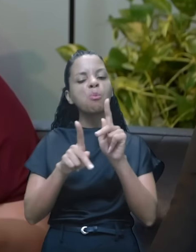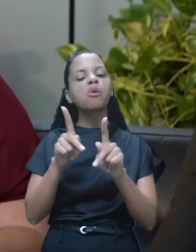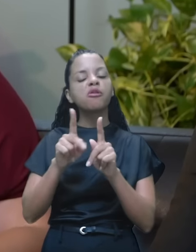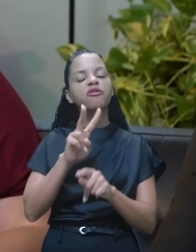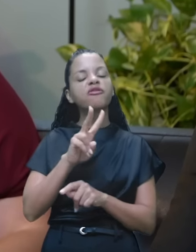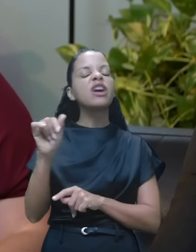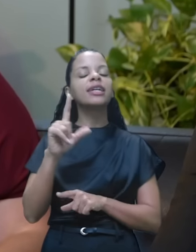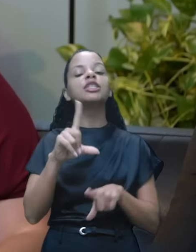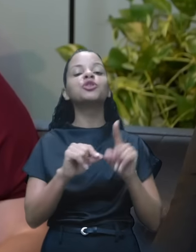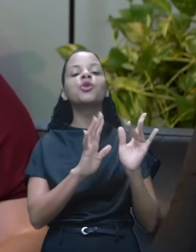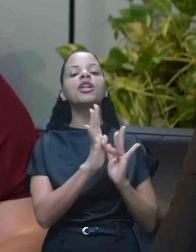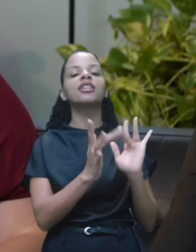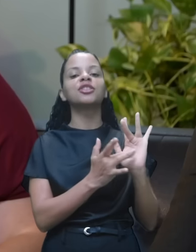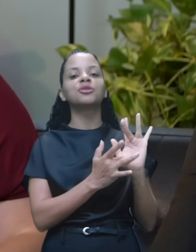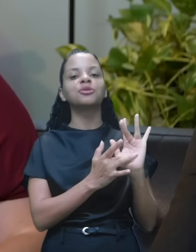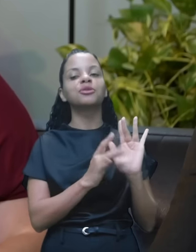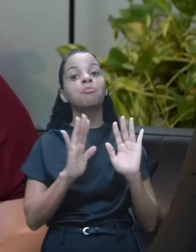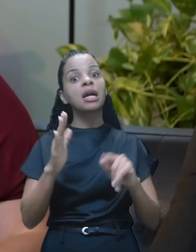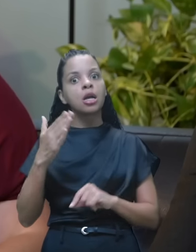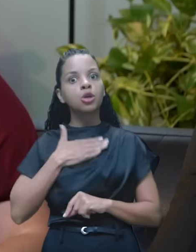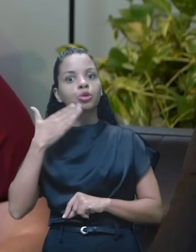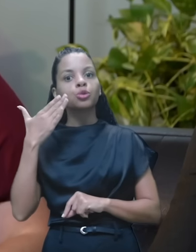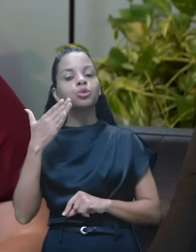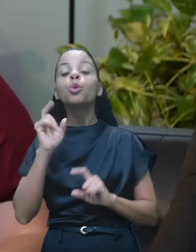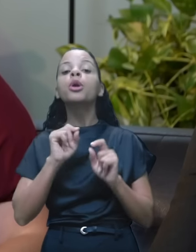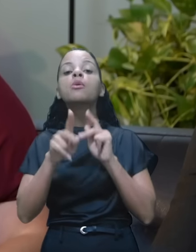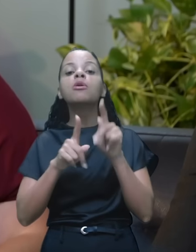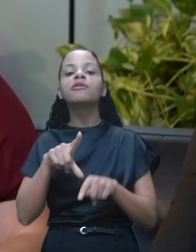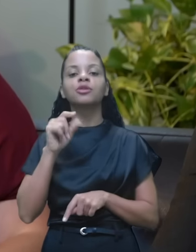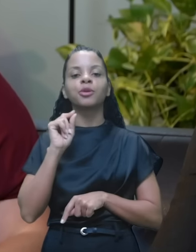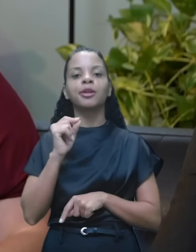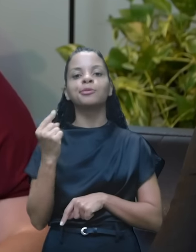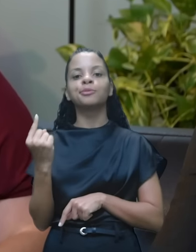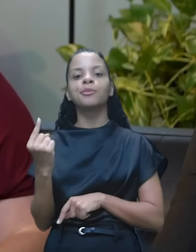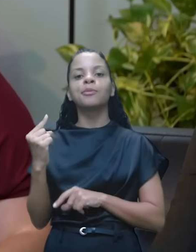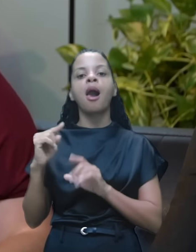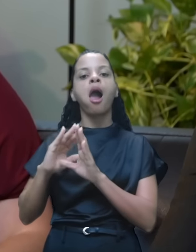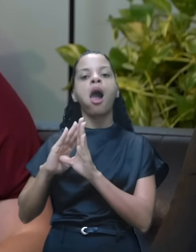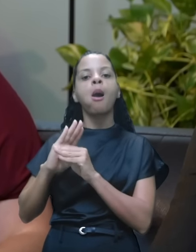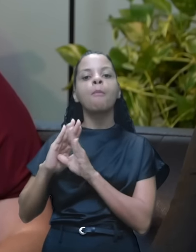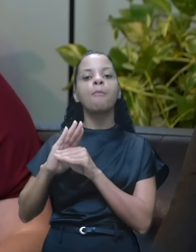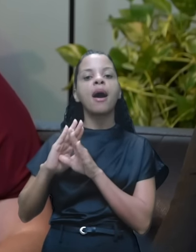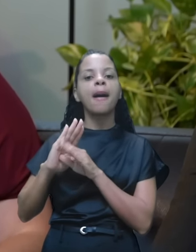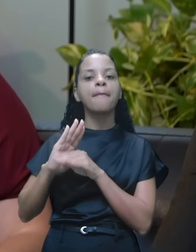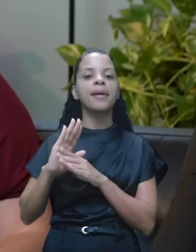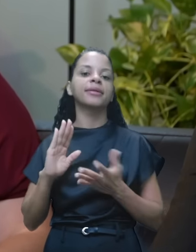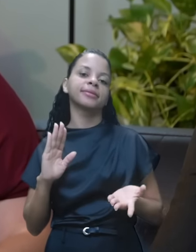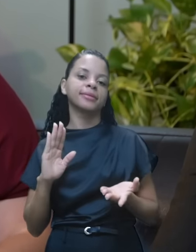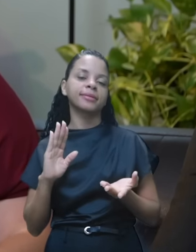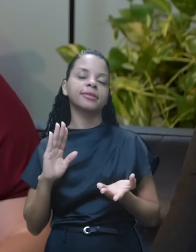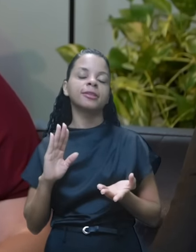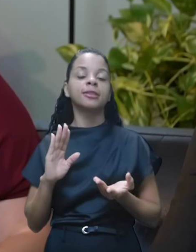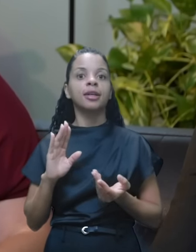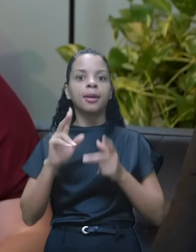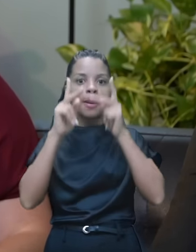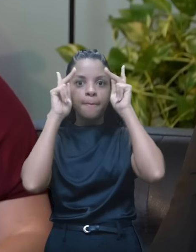criminoso. E, para surpresa dele, o povo escolhe Barrabás. E ali Pilatos fica, né, sem